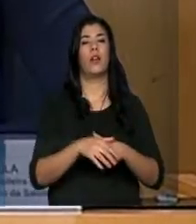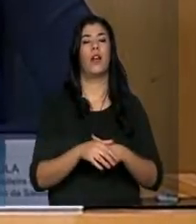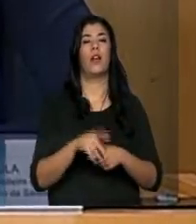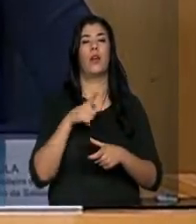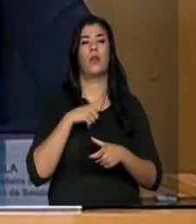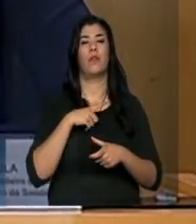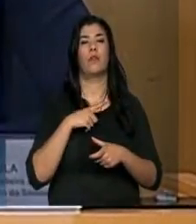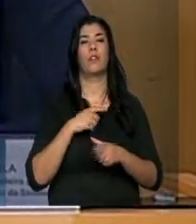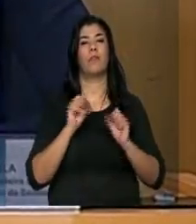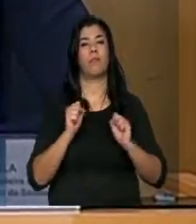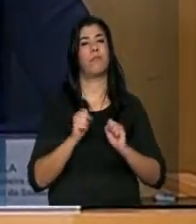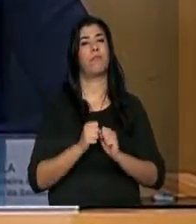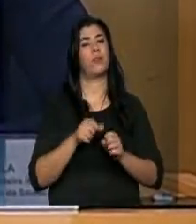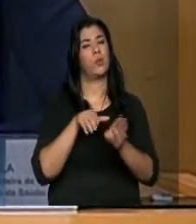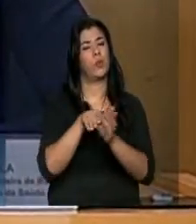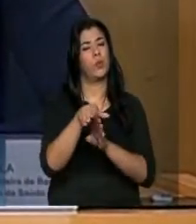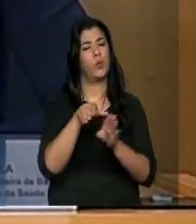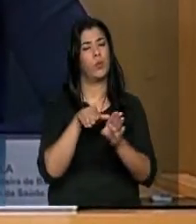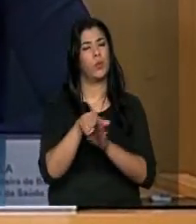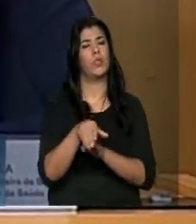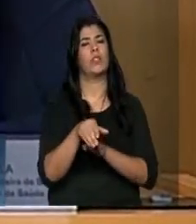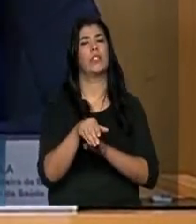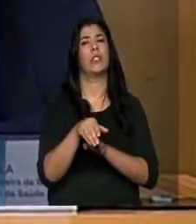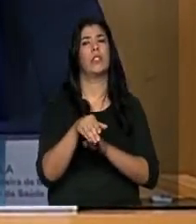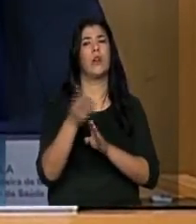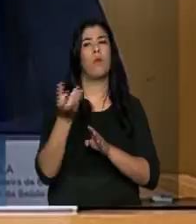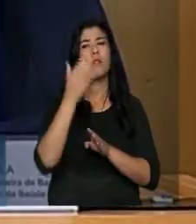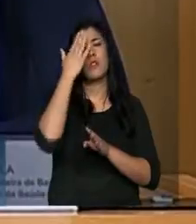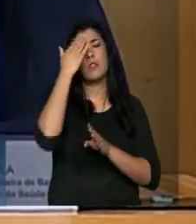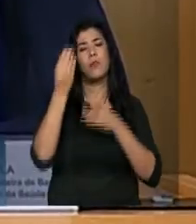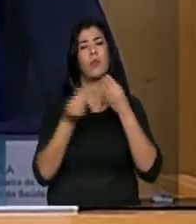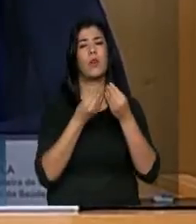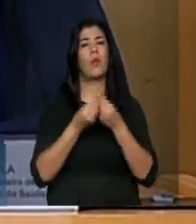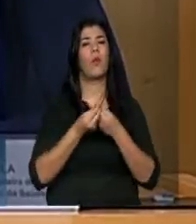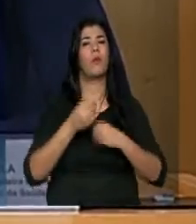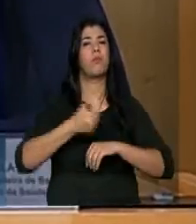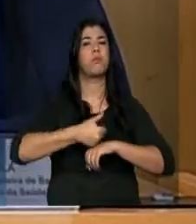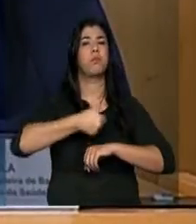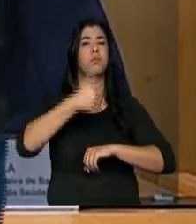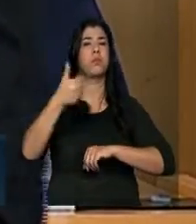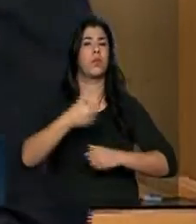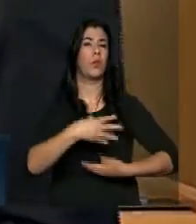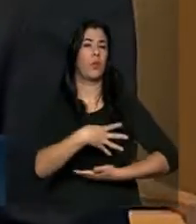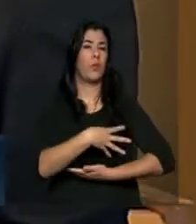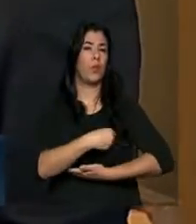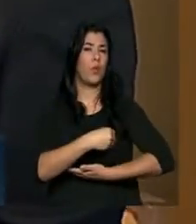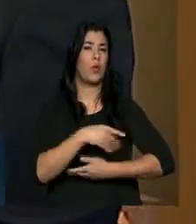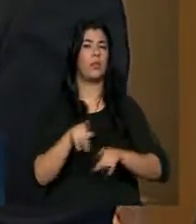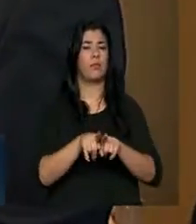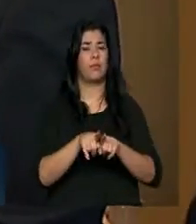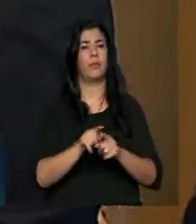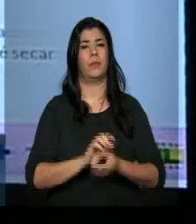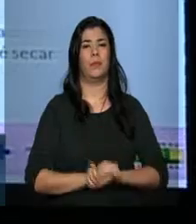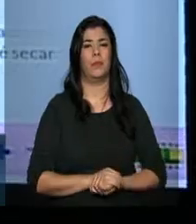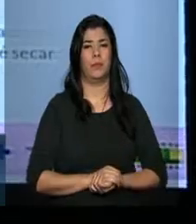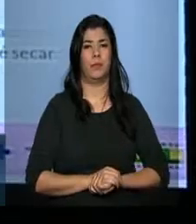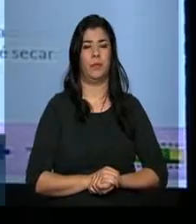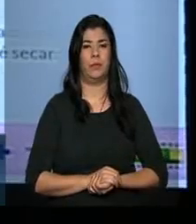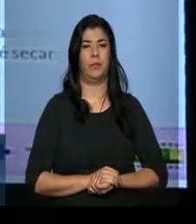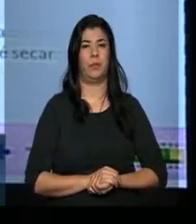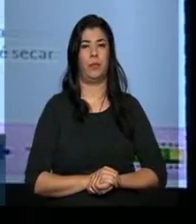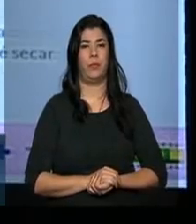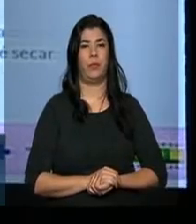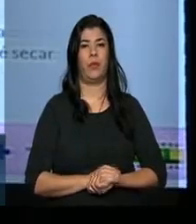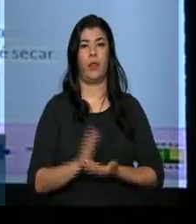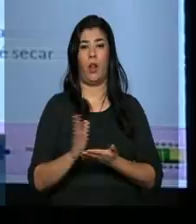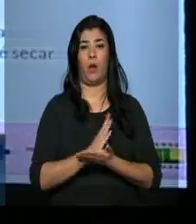de serem um espaço de orientação para essas mulheres em relação ao aleitamento materno. Algumas